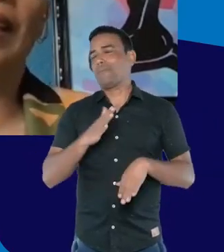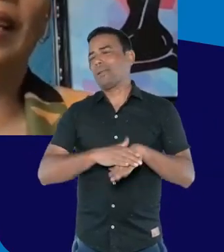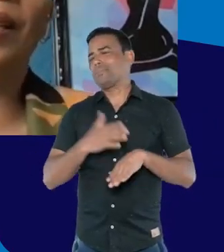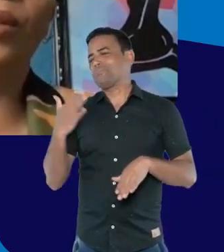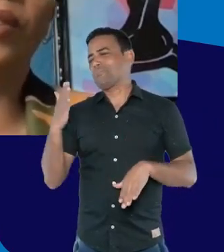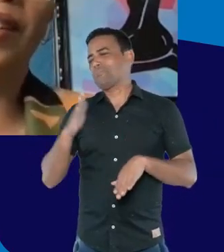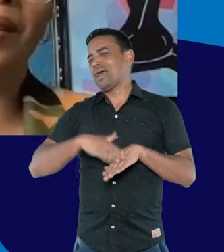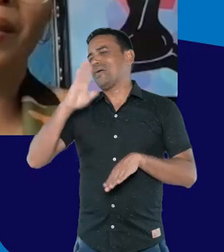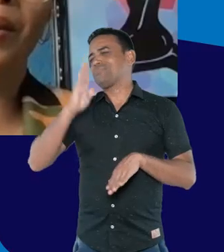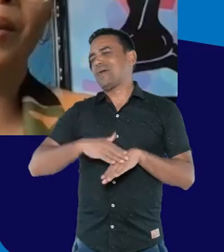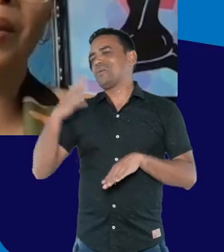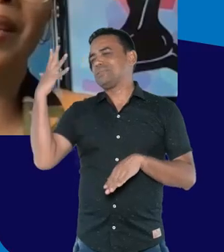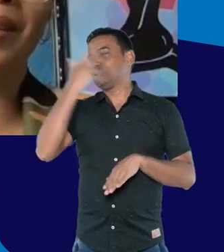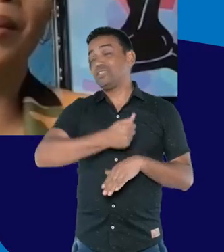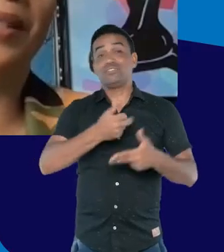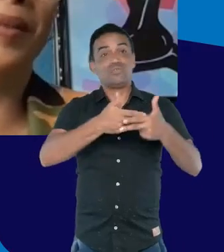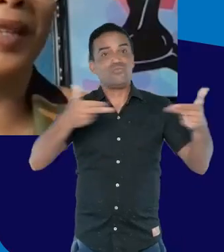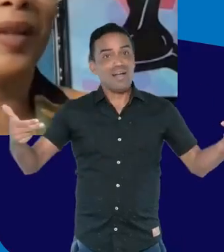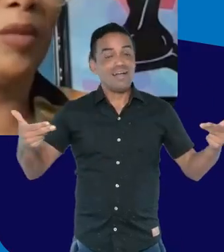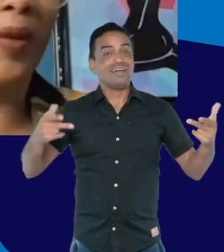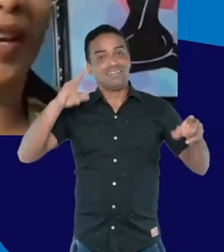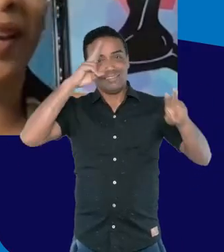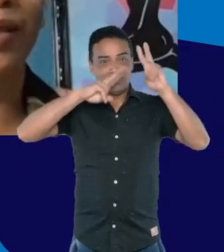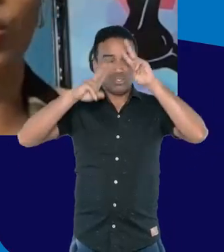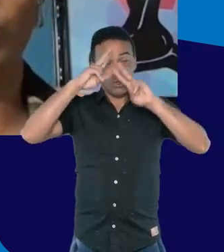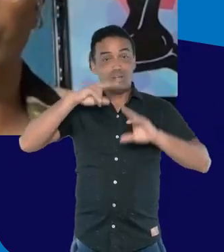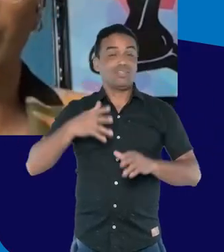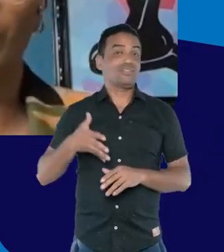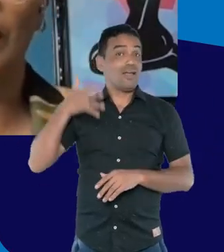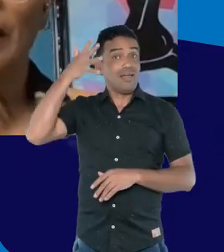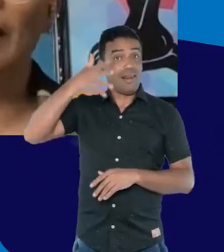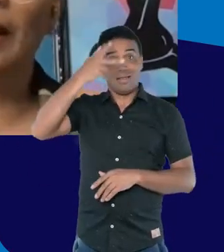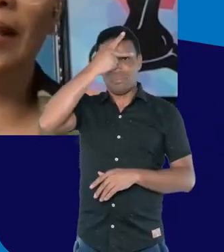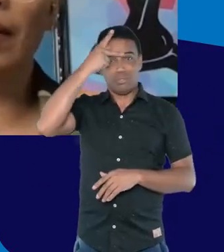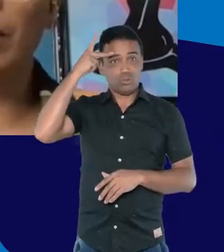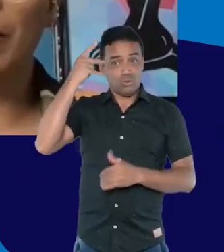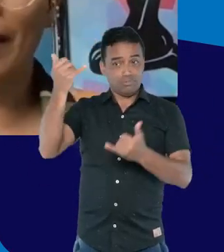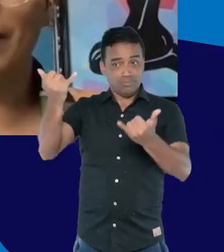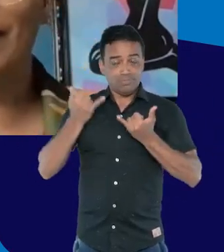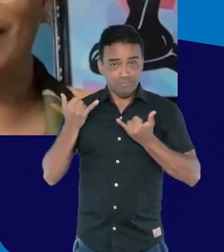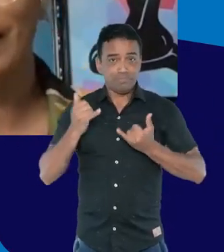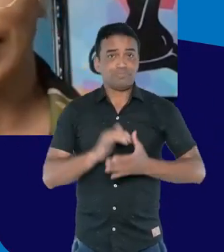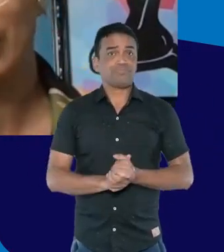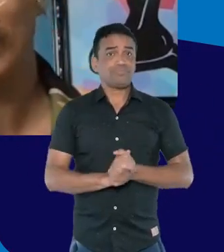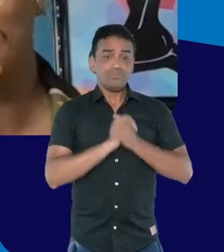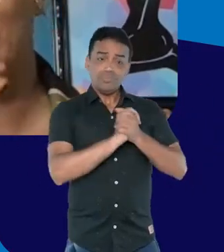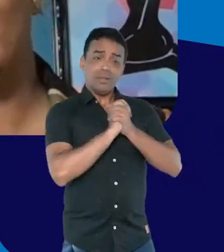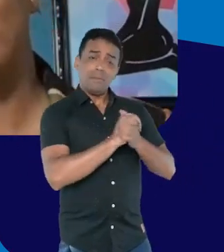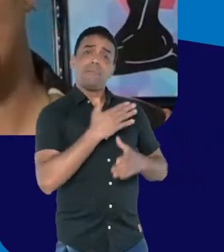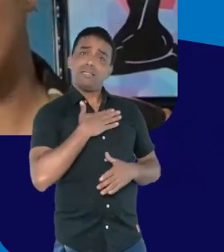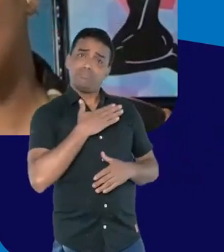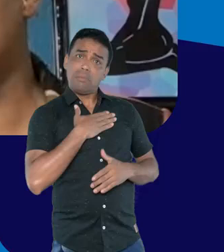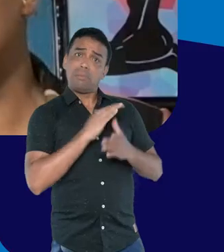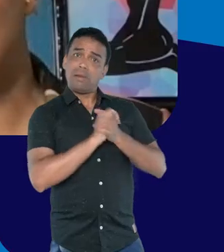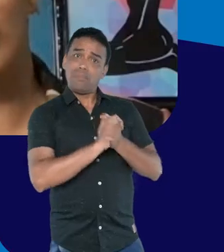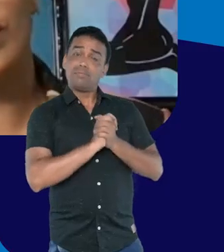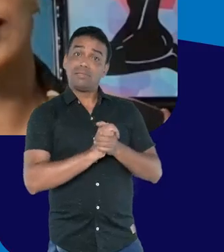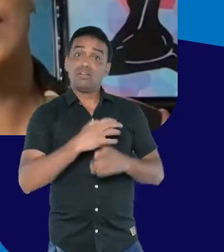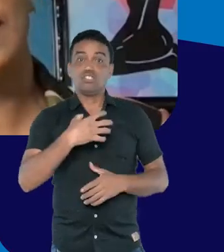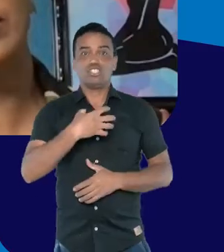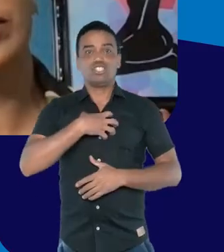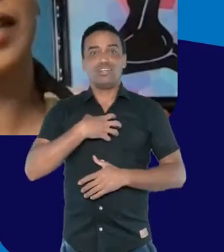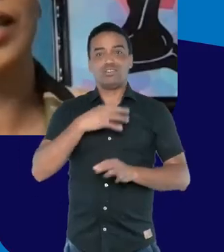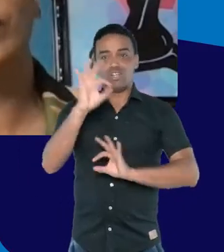bonito, de ver essas histórias. Inclusive, eu recebi um relato de uma pessoa que estava me parabenizando pela forma como eu